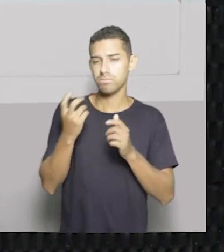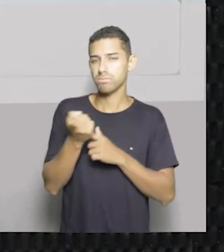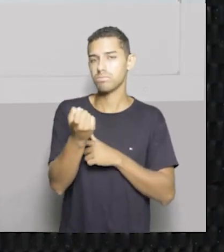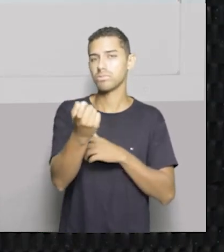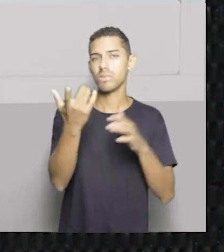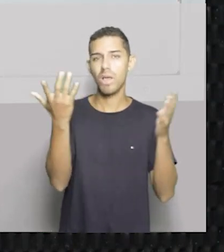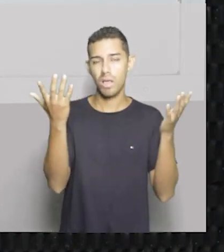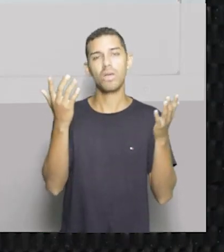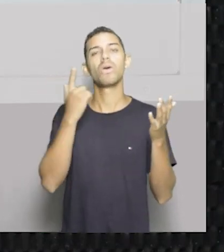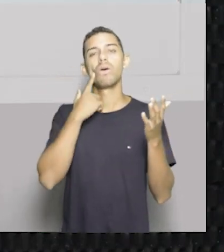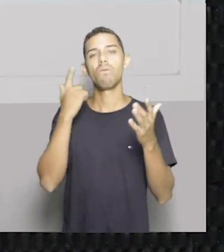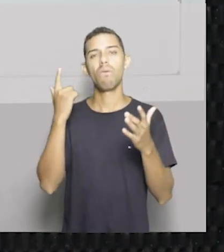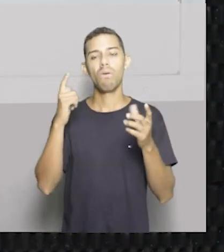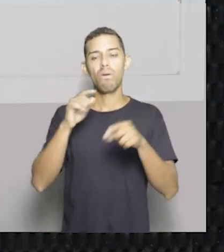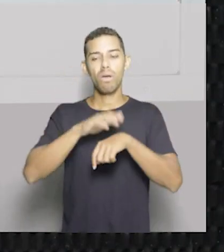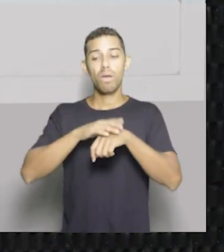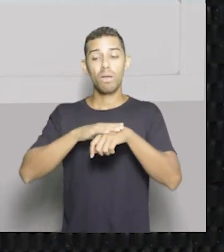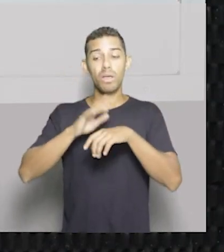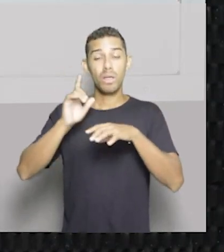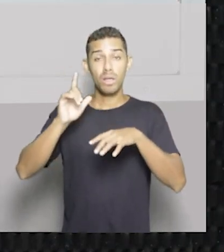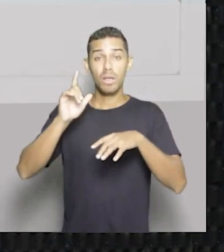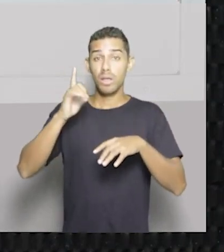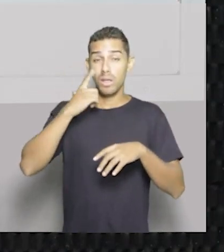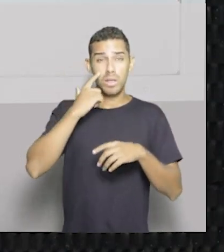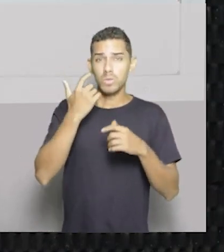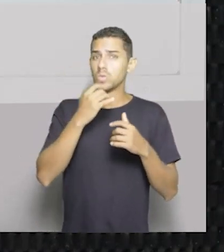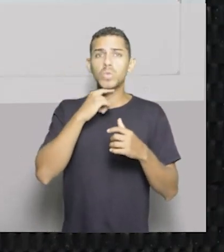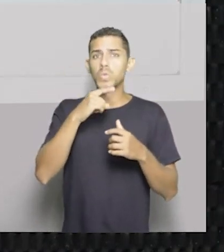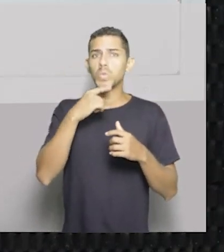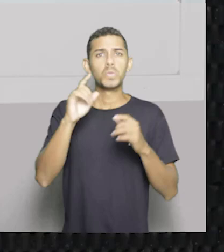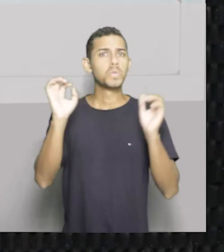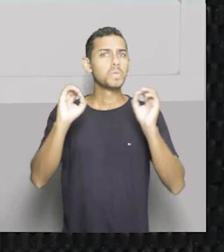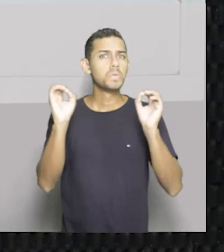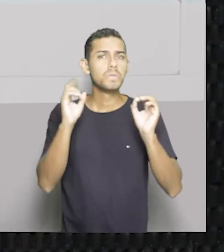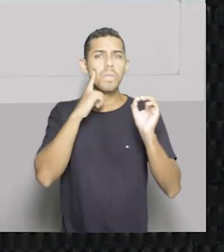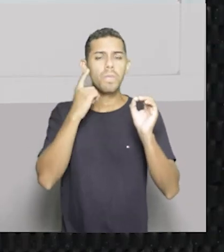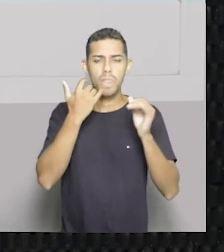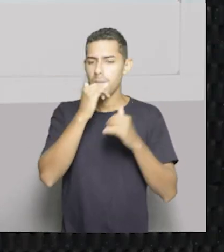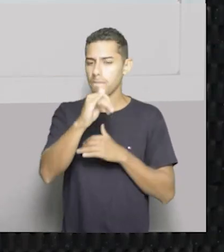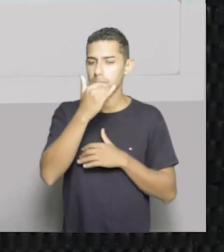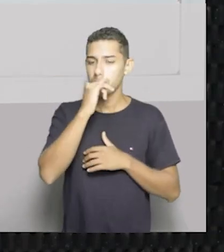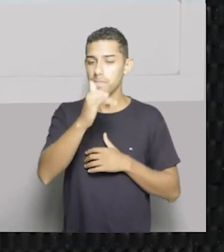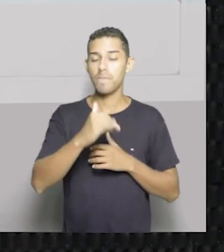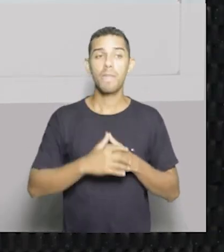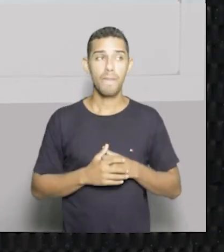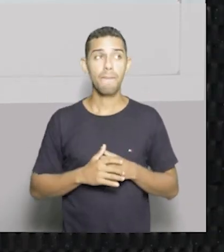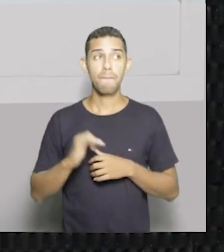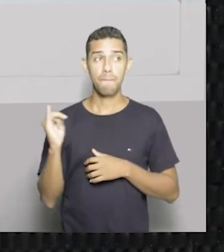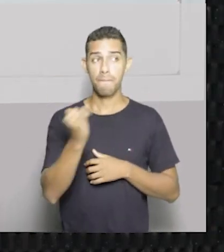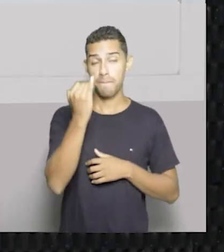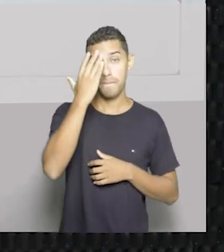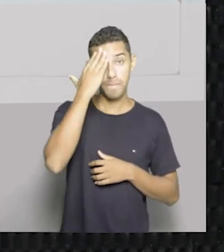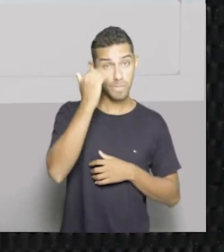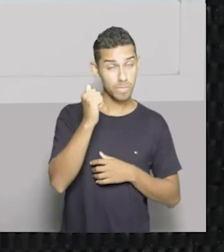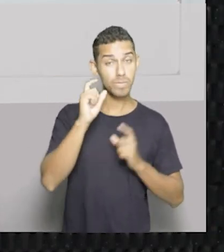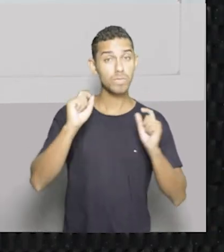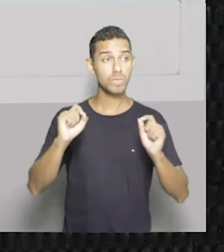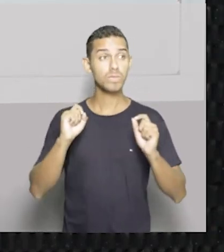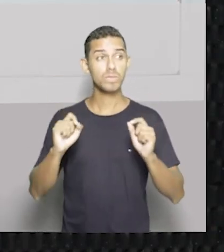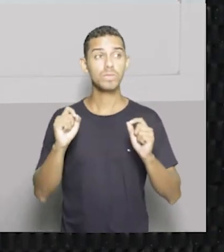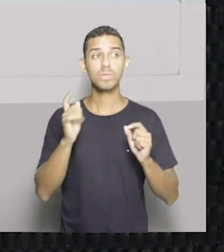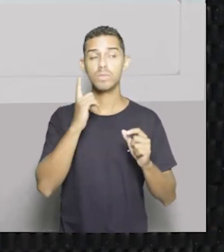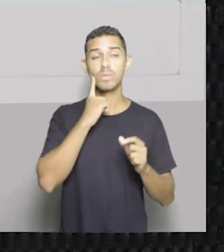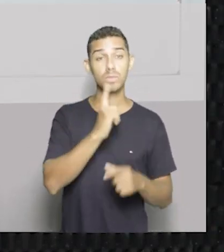é exatamente para ele não ser percorrido por corrente elétrica. E é importante salientar que esses